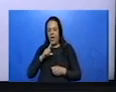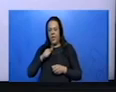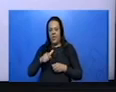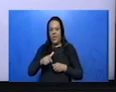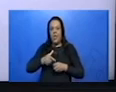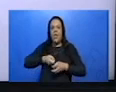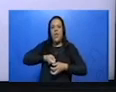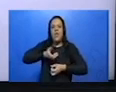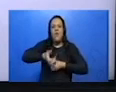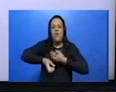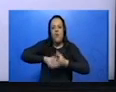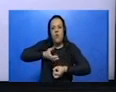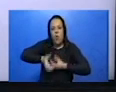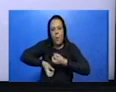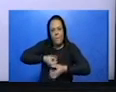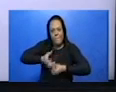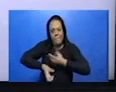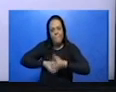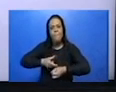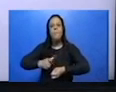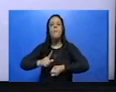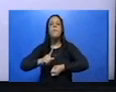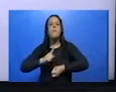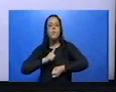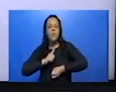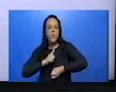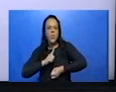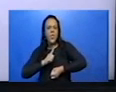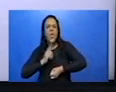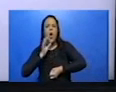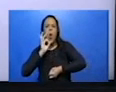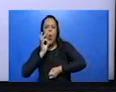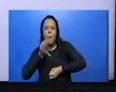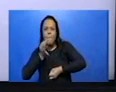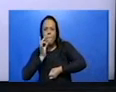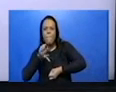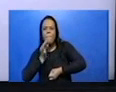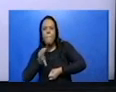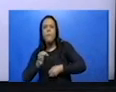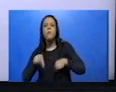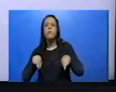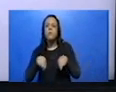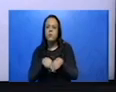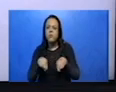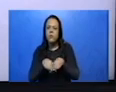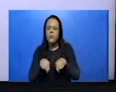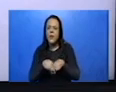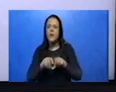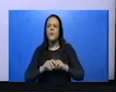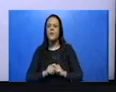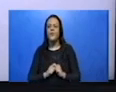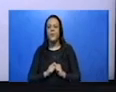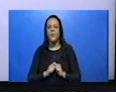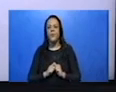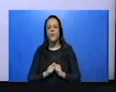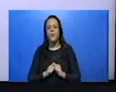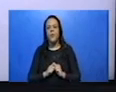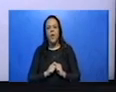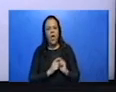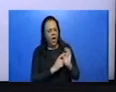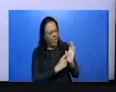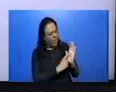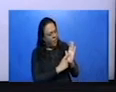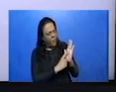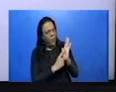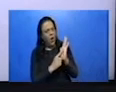aquele pequeno resumo, mas ela também vai ter uma parte que é opinativa. Ela apresenta uma argumentação